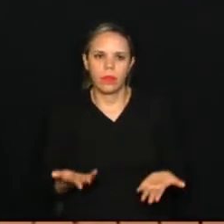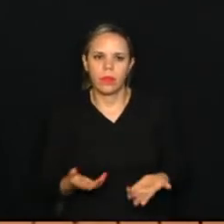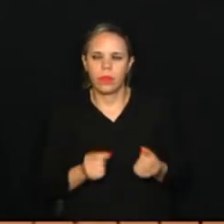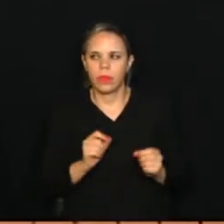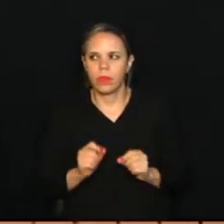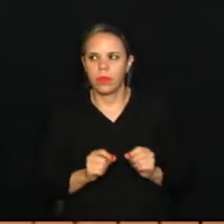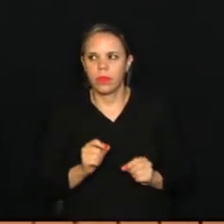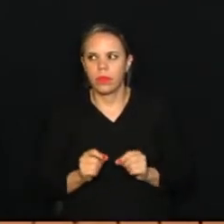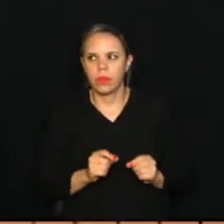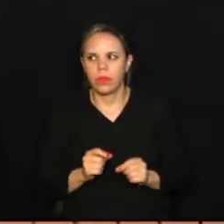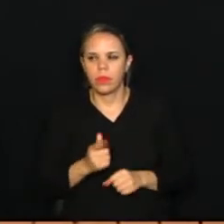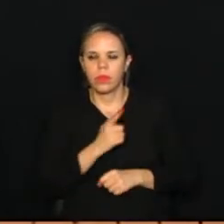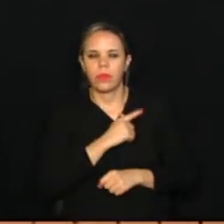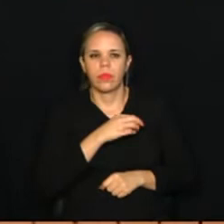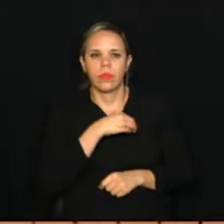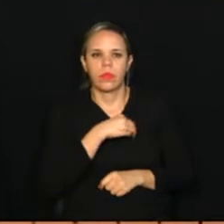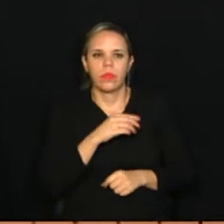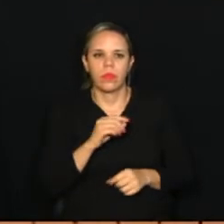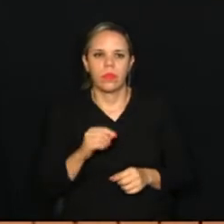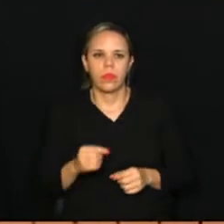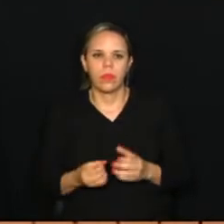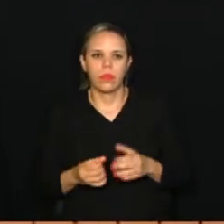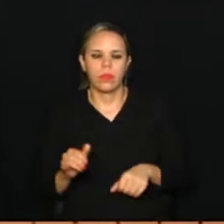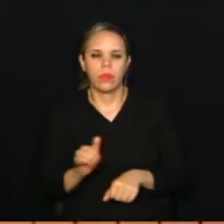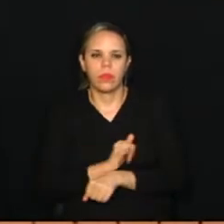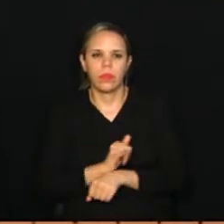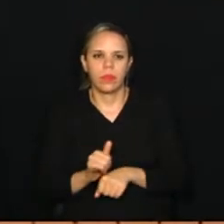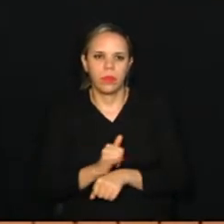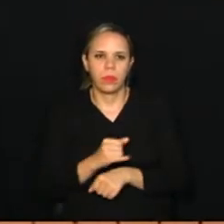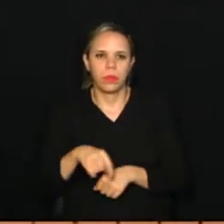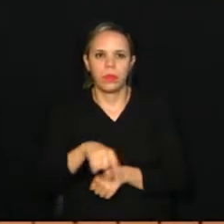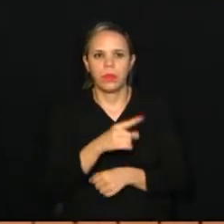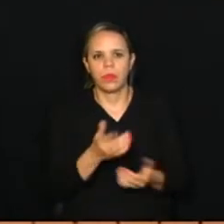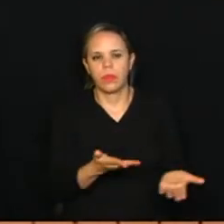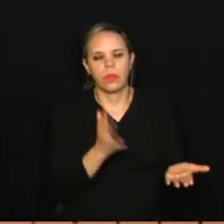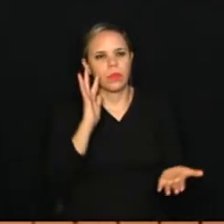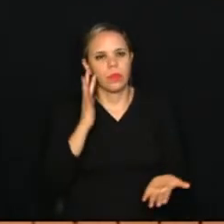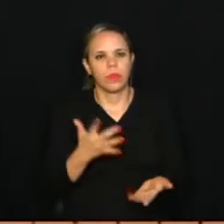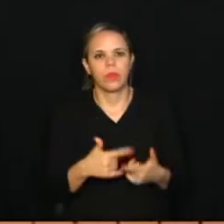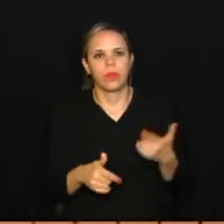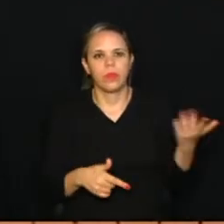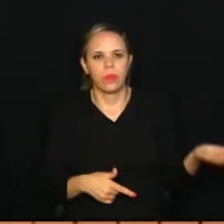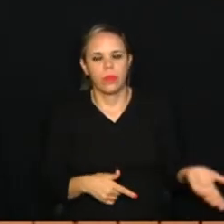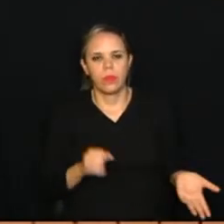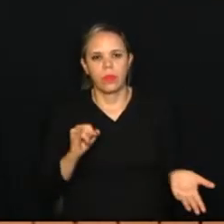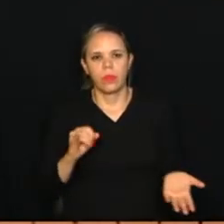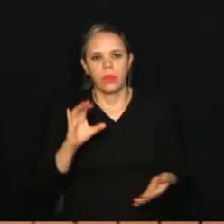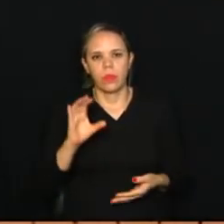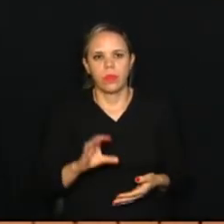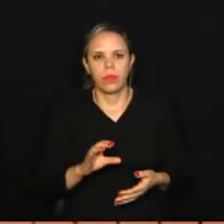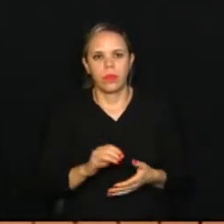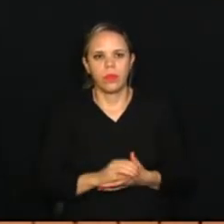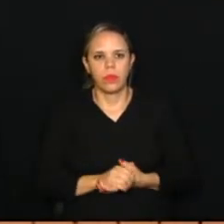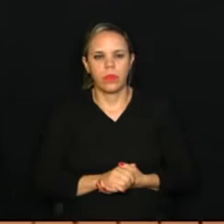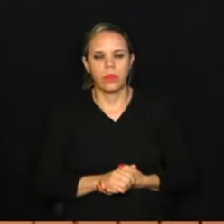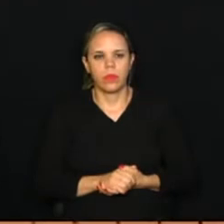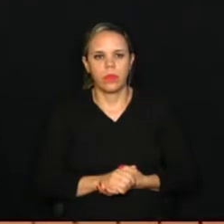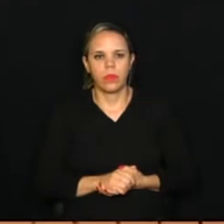a Guarda crie uma estratégia para ir lá e resolver esse problema. Se o cidadão